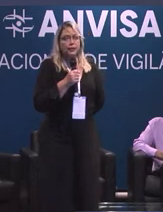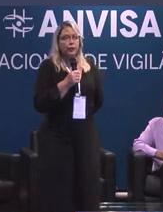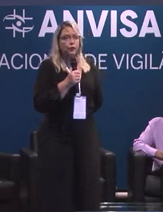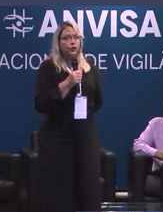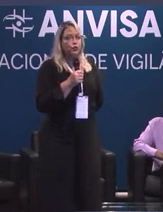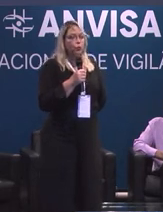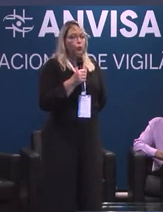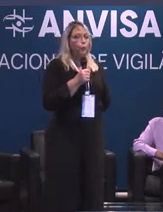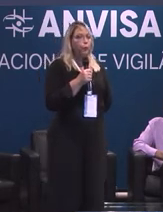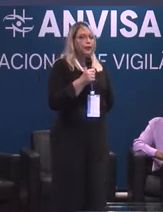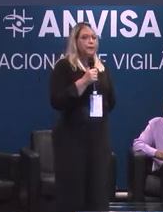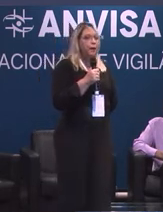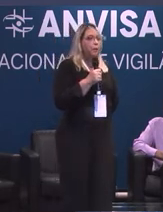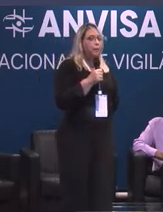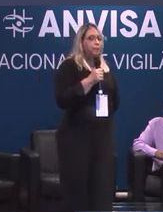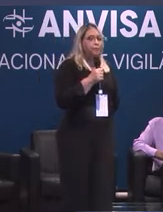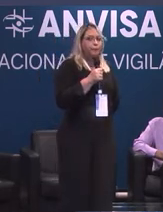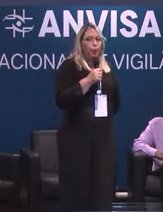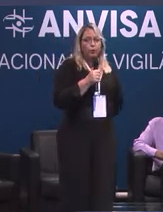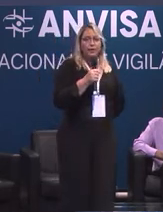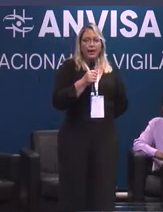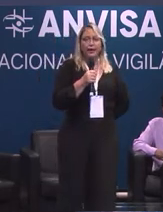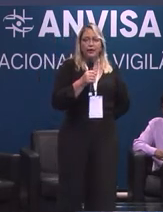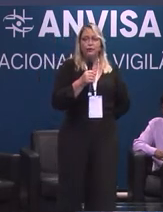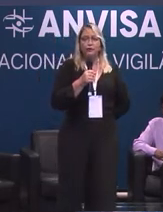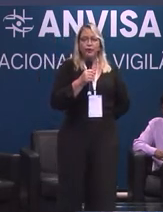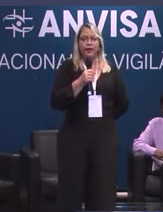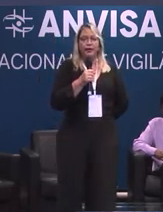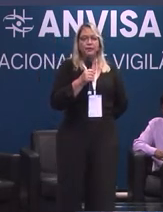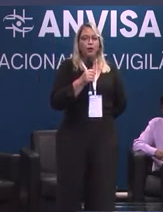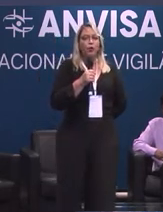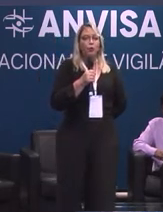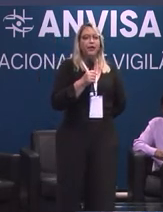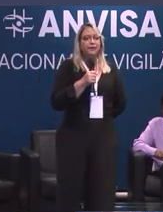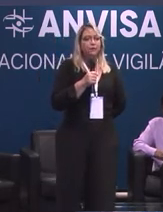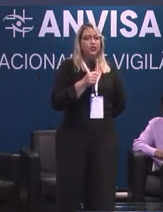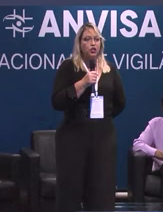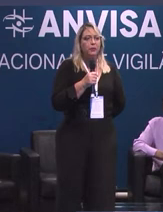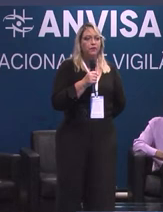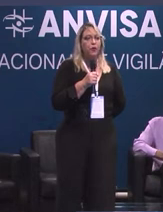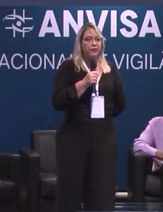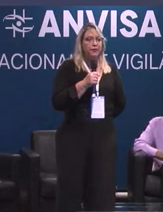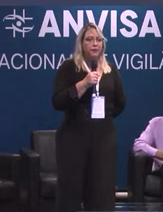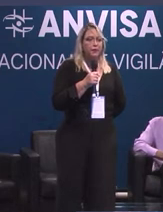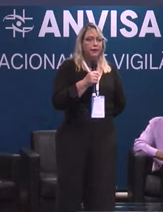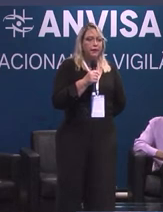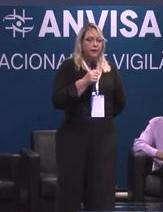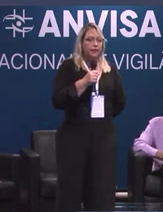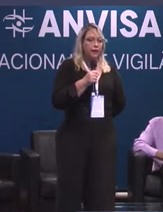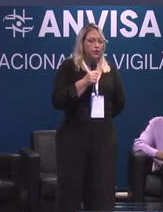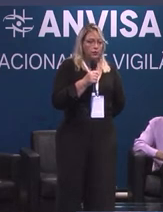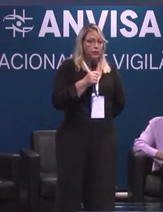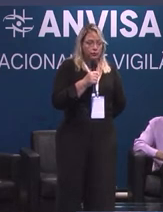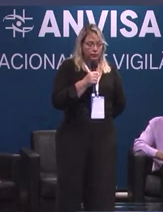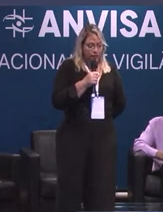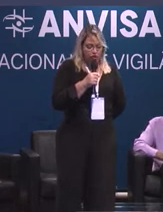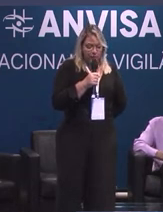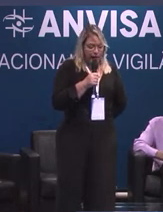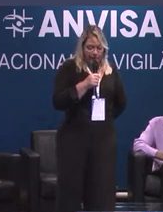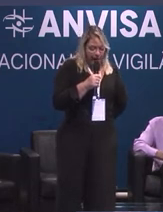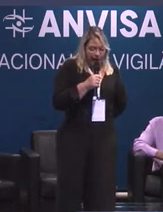Eu vejo como o principal ponto assim, negativo em relação à comunicação é o sistema de informação. De fato, a gente não tem um